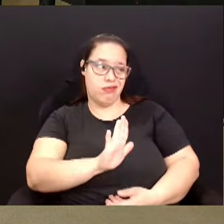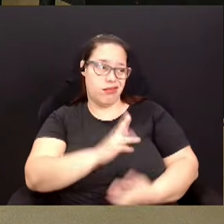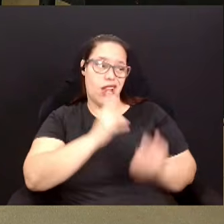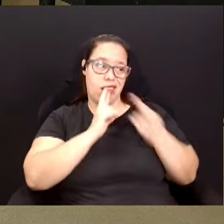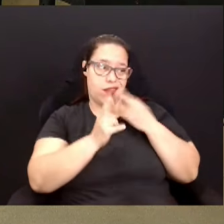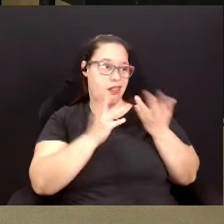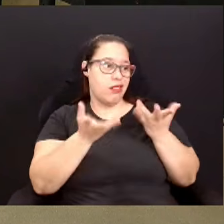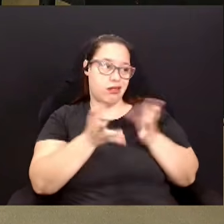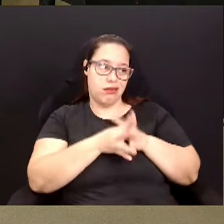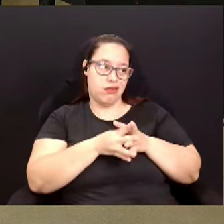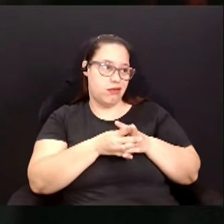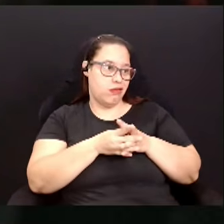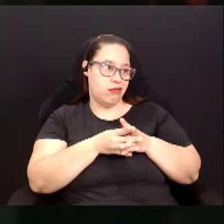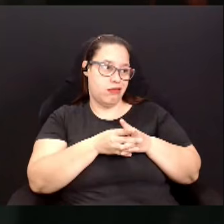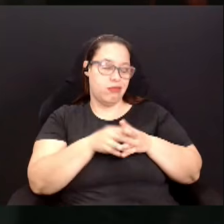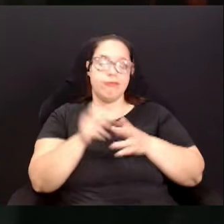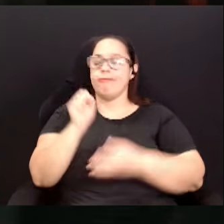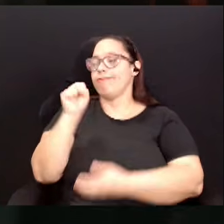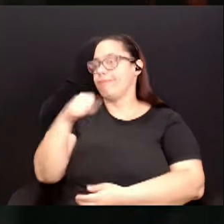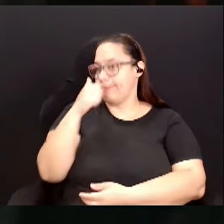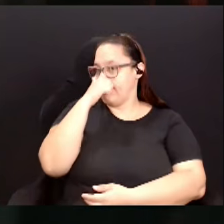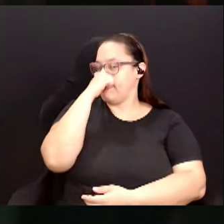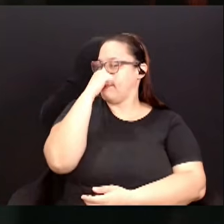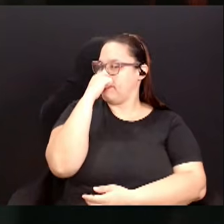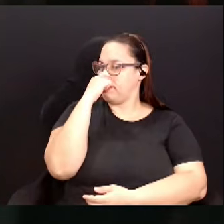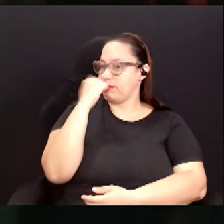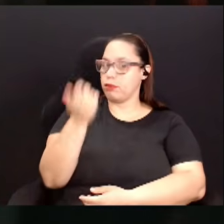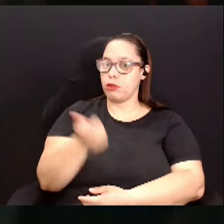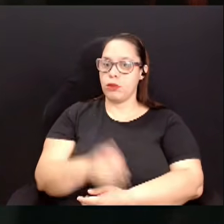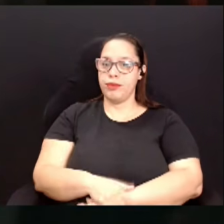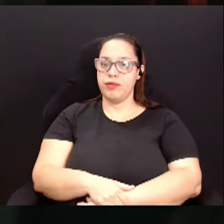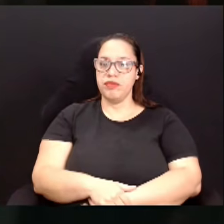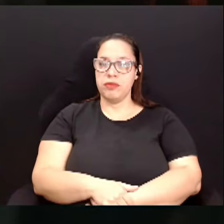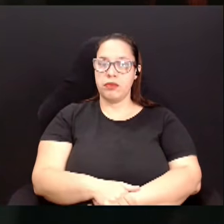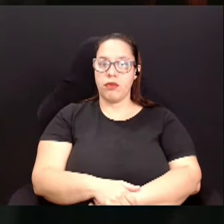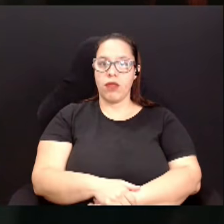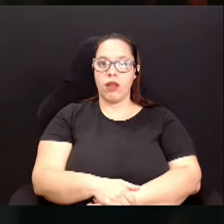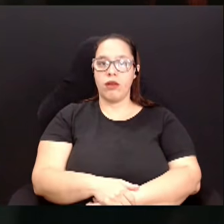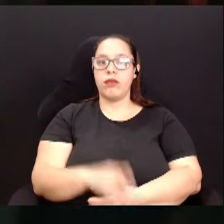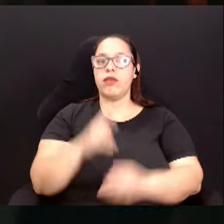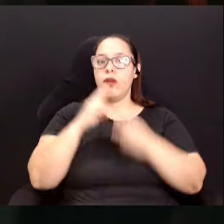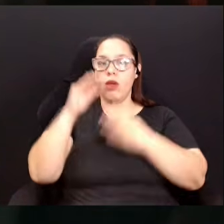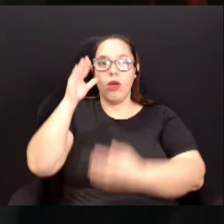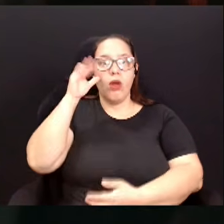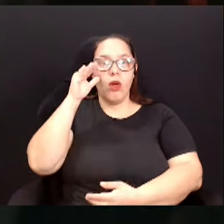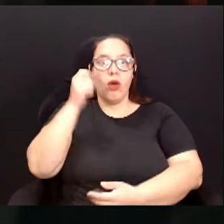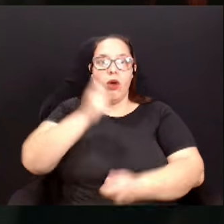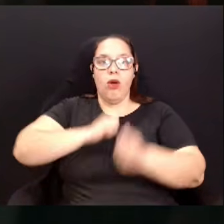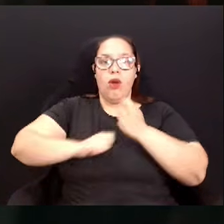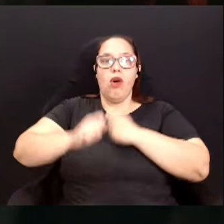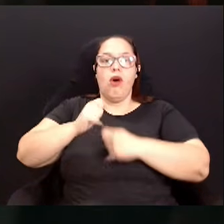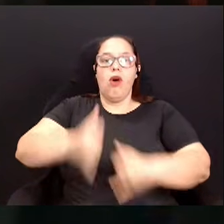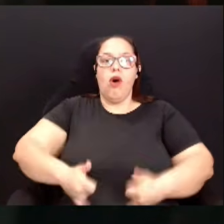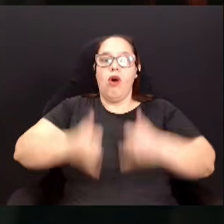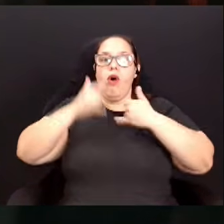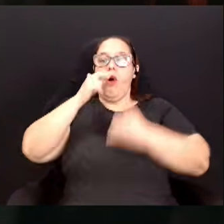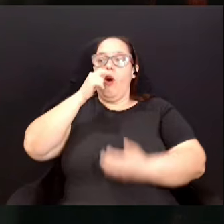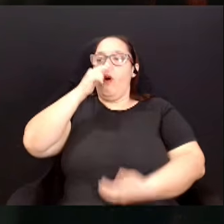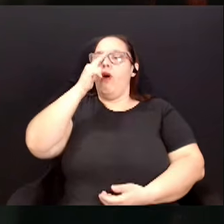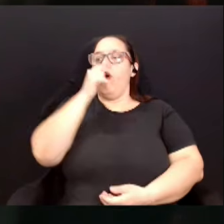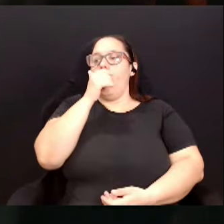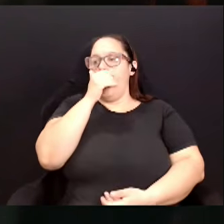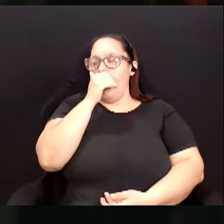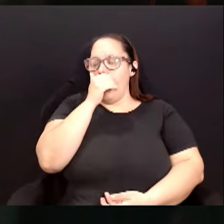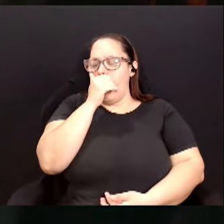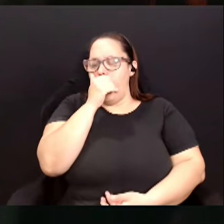sim. Exatamente. Agora, tem uma relação curiosa aí entre a ansiedade e o egocentrismo, né? Sim. Então,